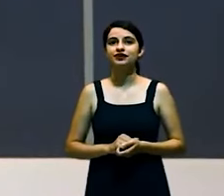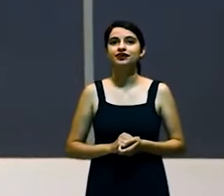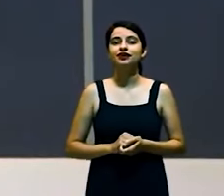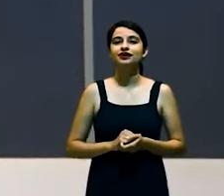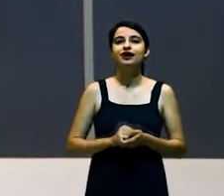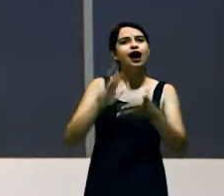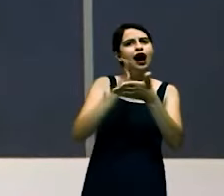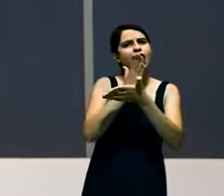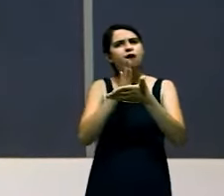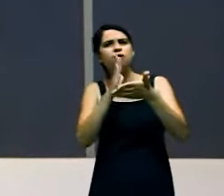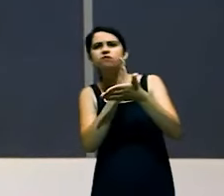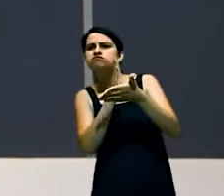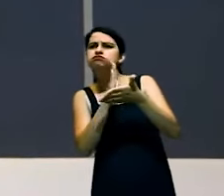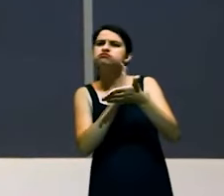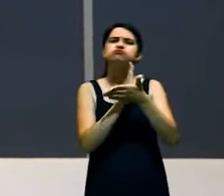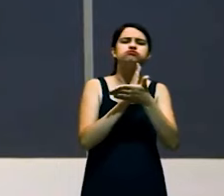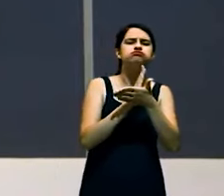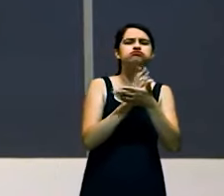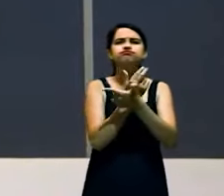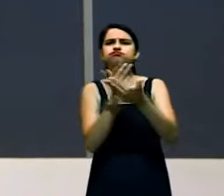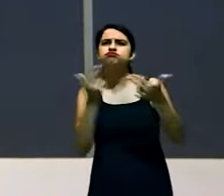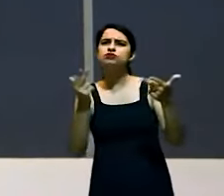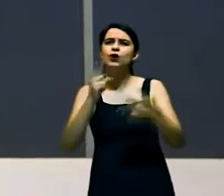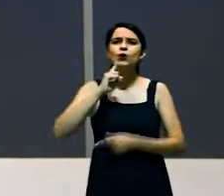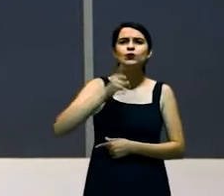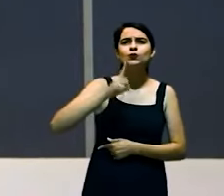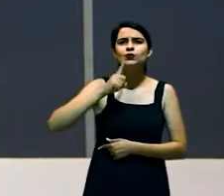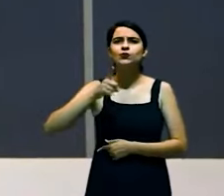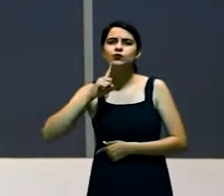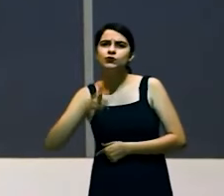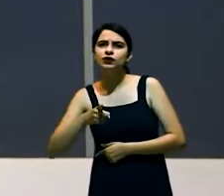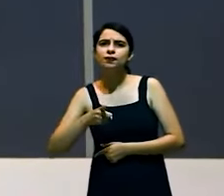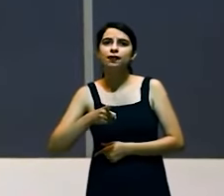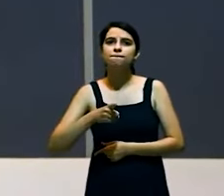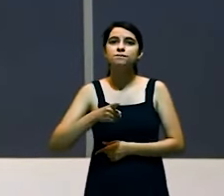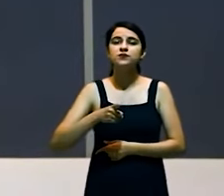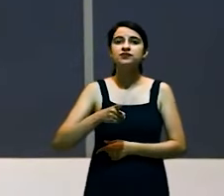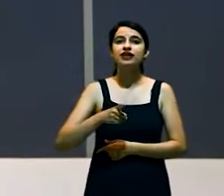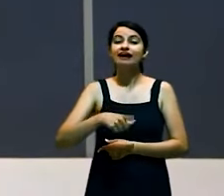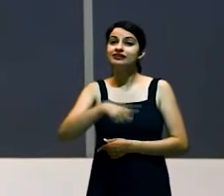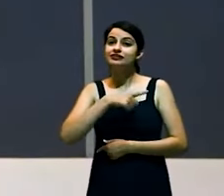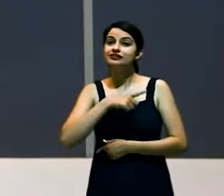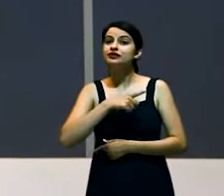a algumas coisas. Dia a dia a gente tem que